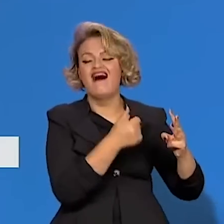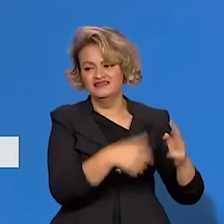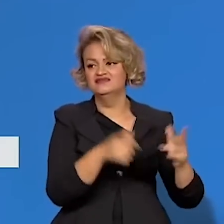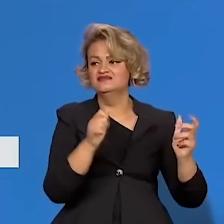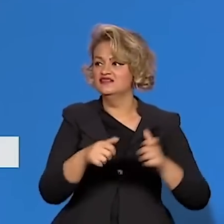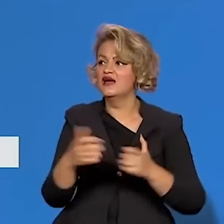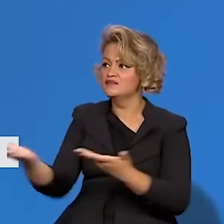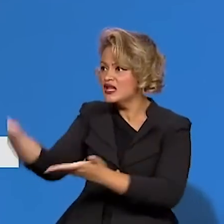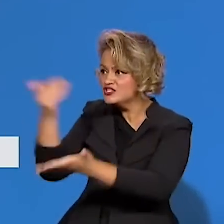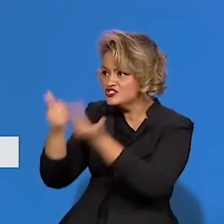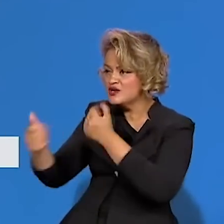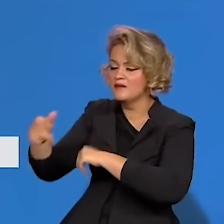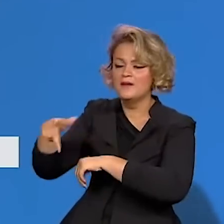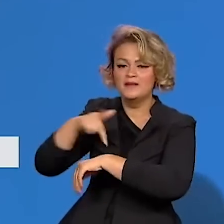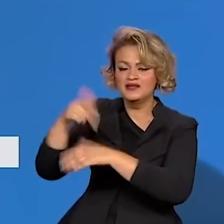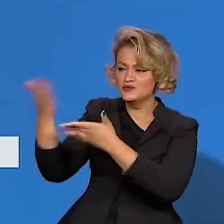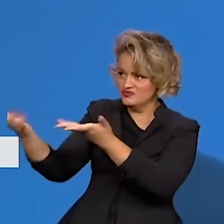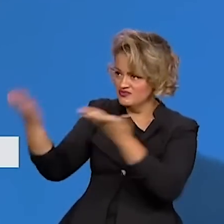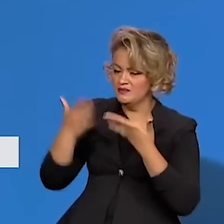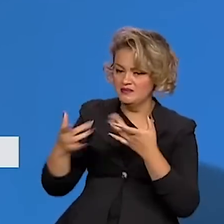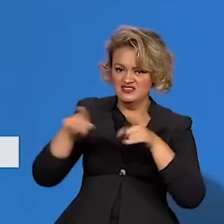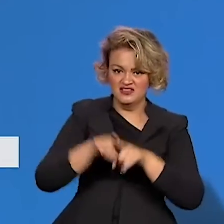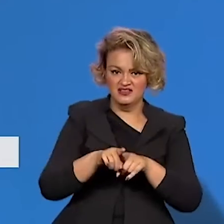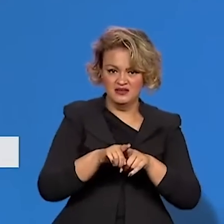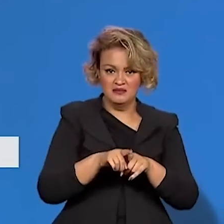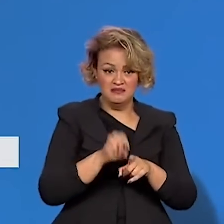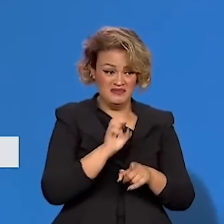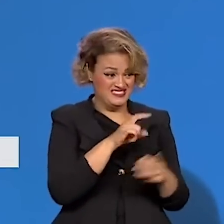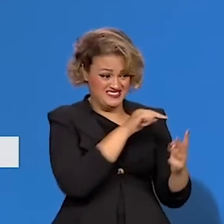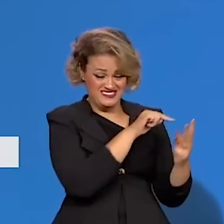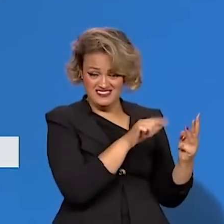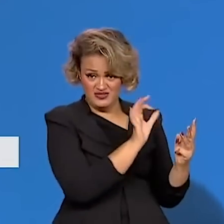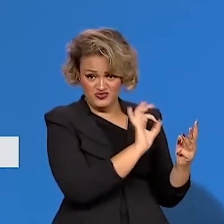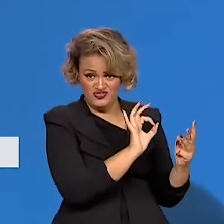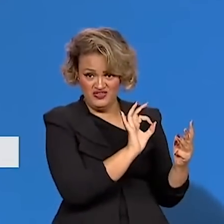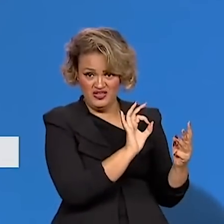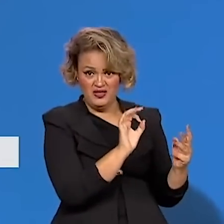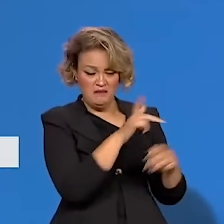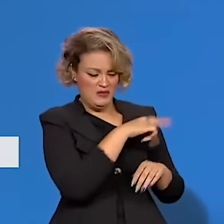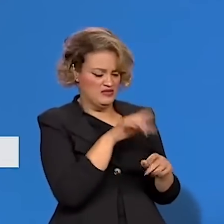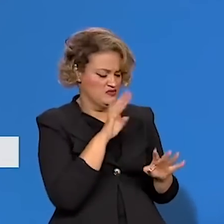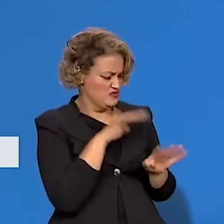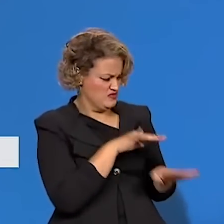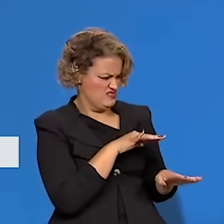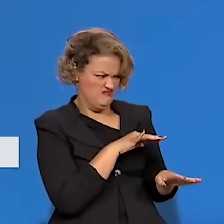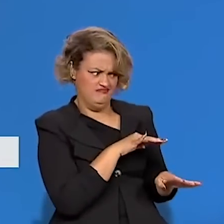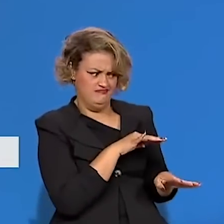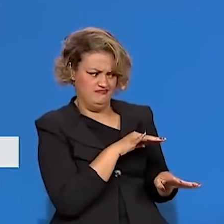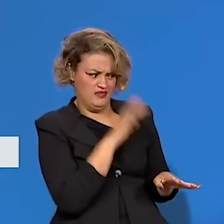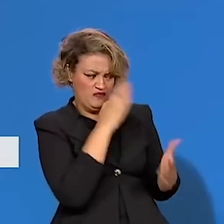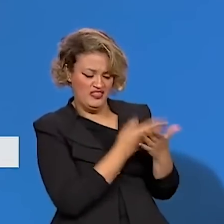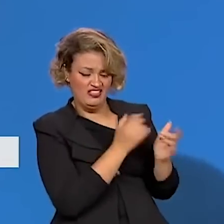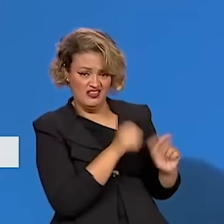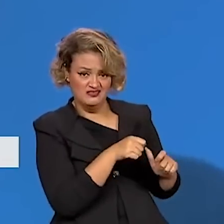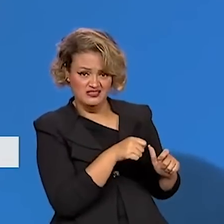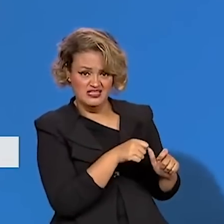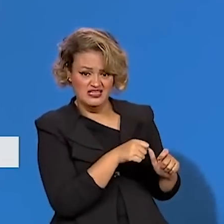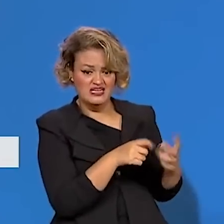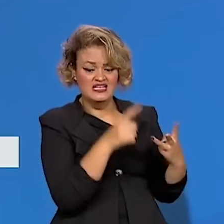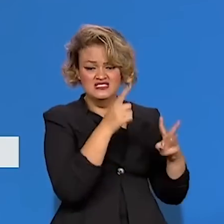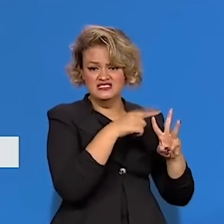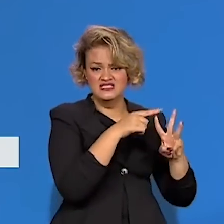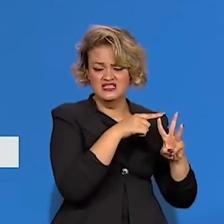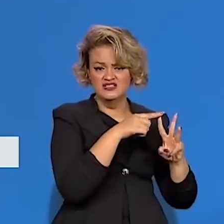é uma coisa e a qual nenhum investidor irá colocar dinheiro em outro país se você não tiver